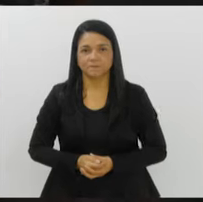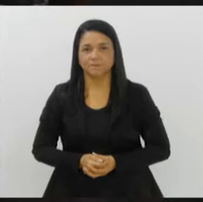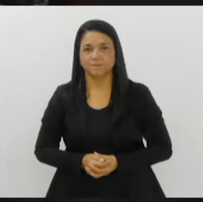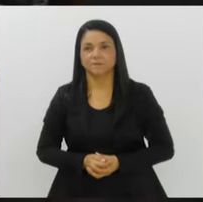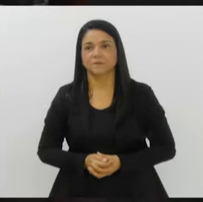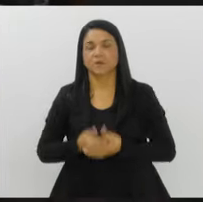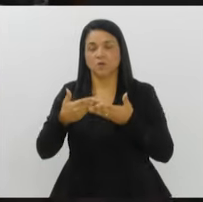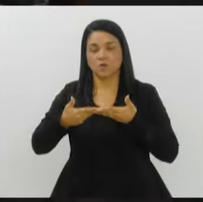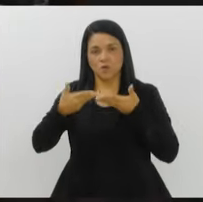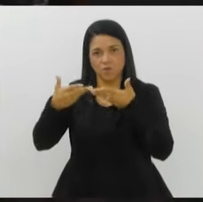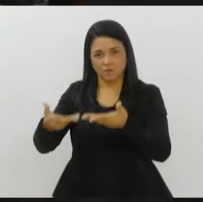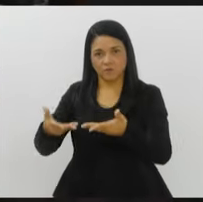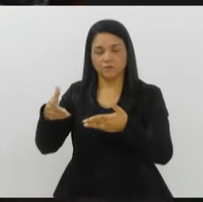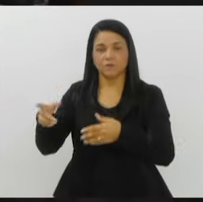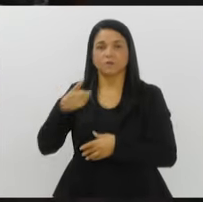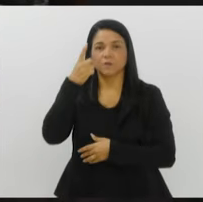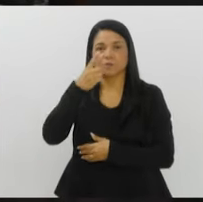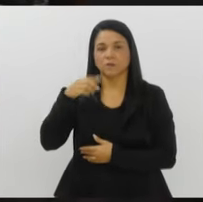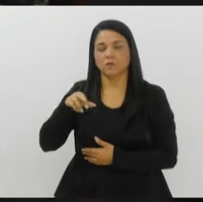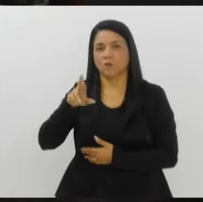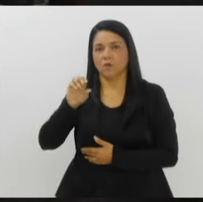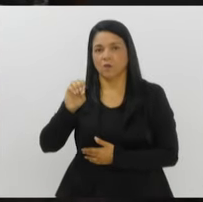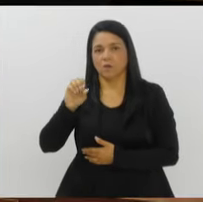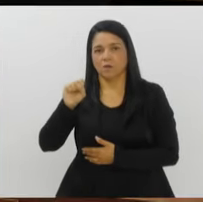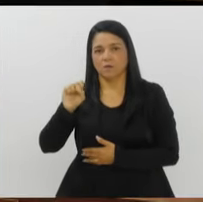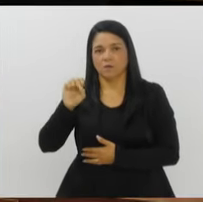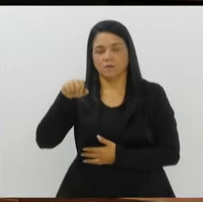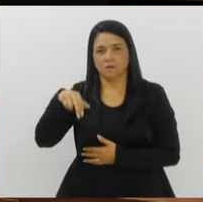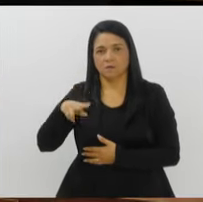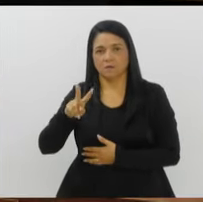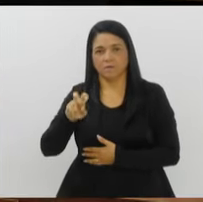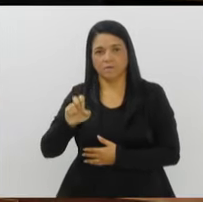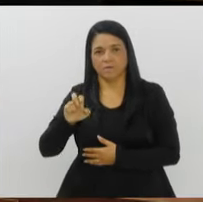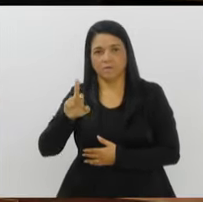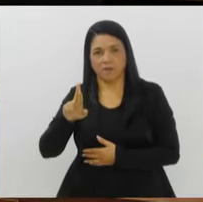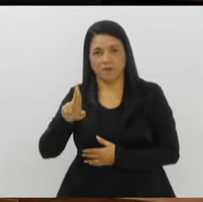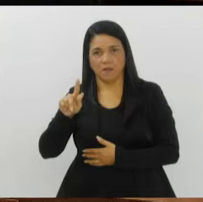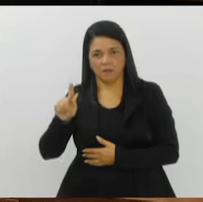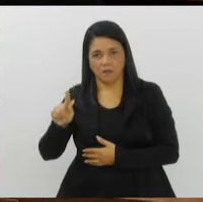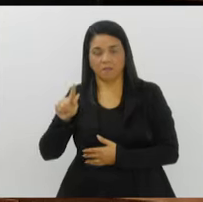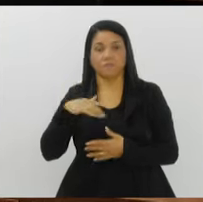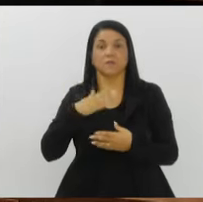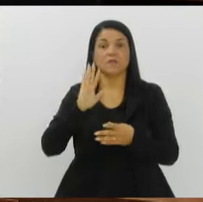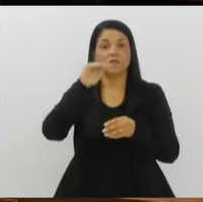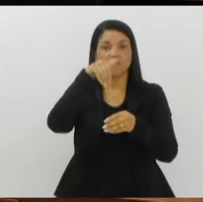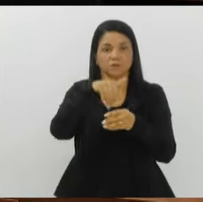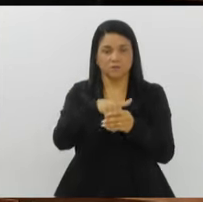Convido o senhor deputado Rosenberg. Não. Em votação.